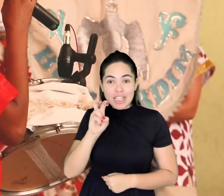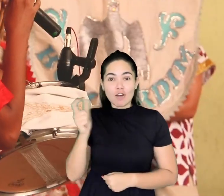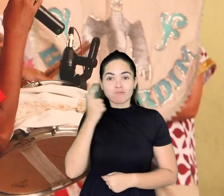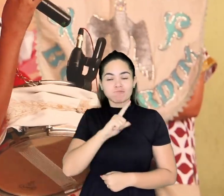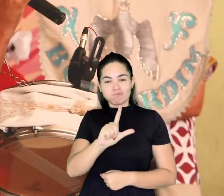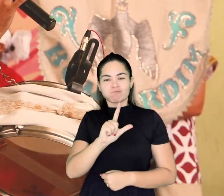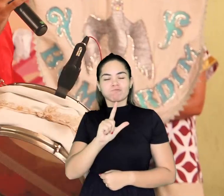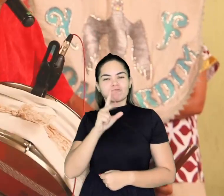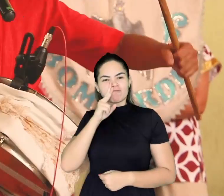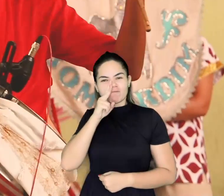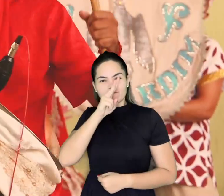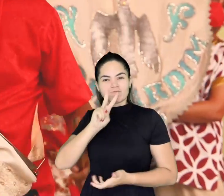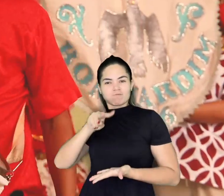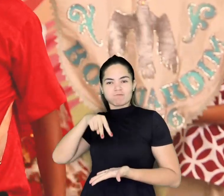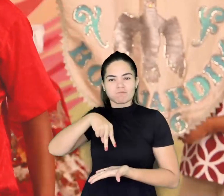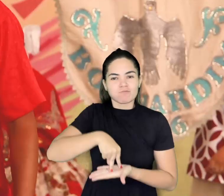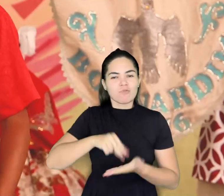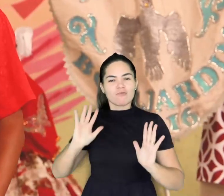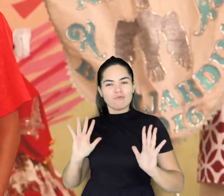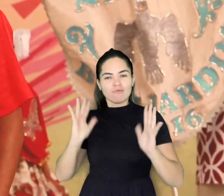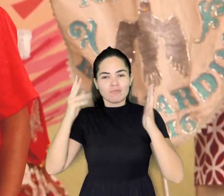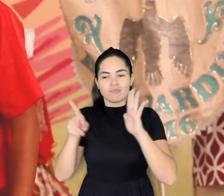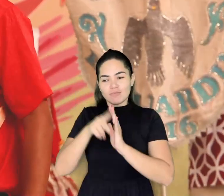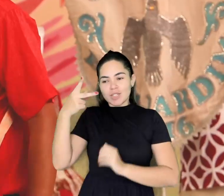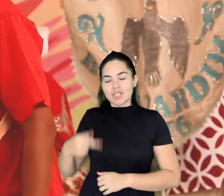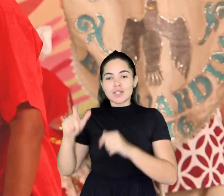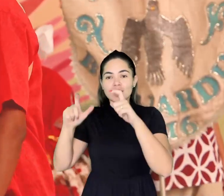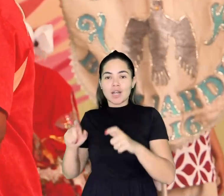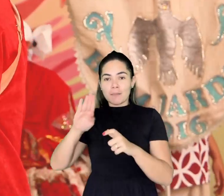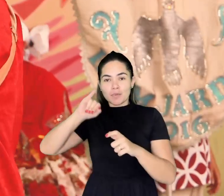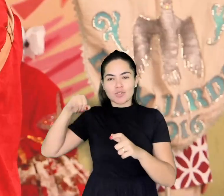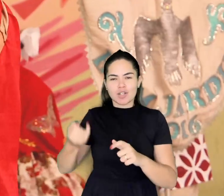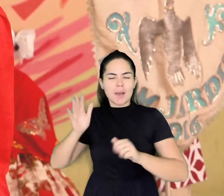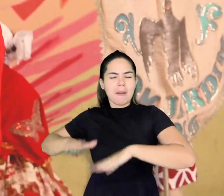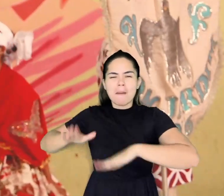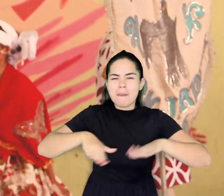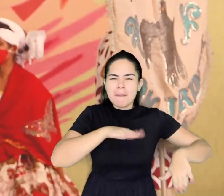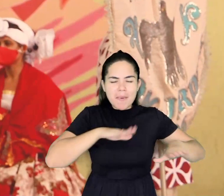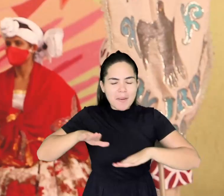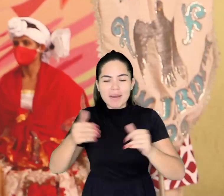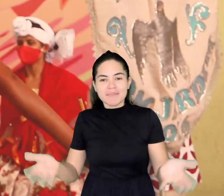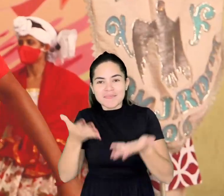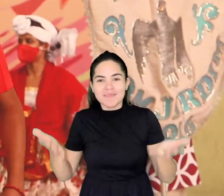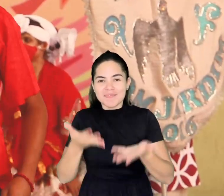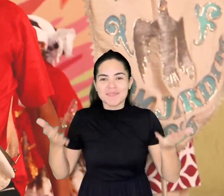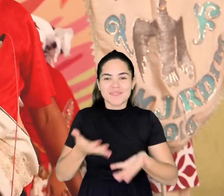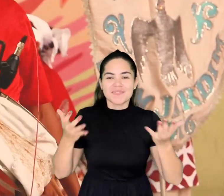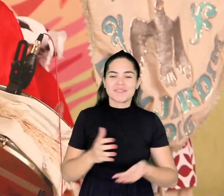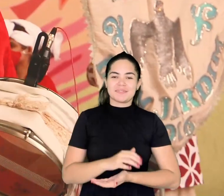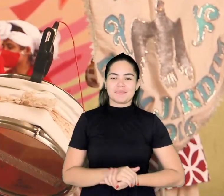de cortejo, de existência, de pisada forte nesse grande Bom Jardim. Canta ferro, bate, bate tambor, bate tambor.